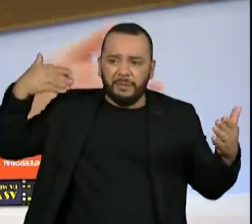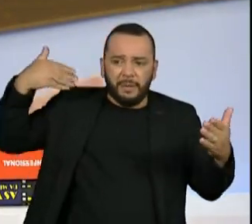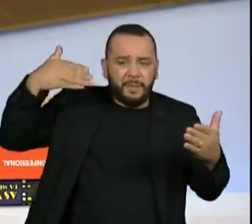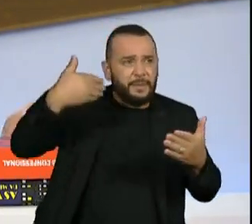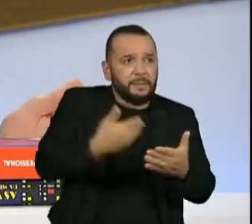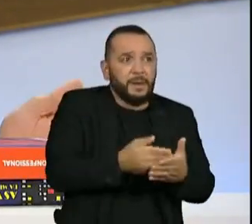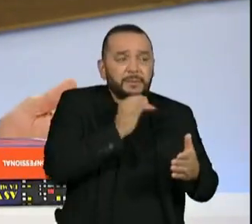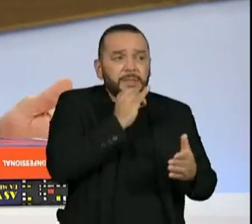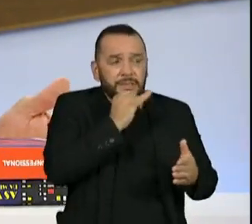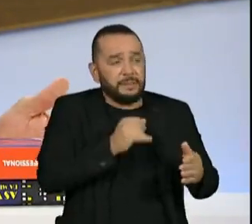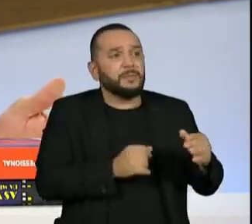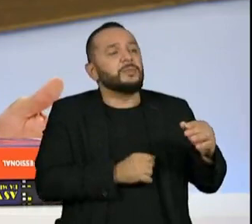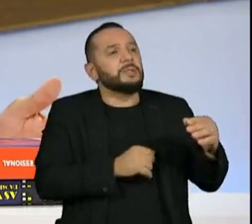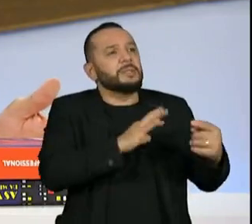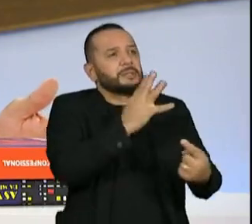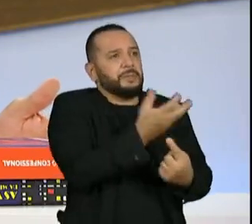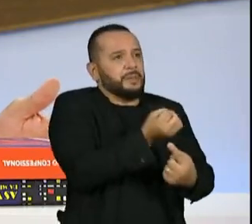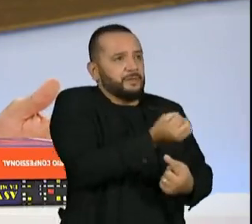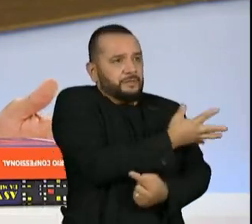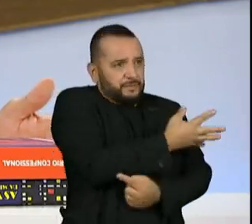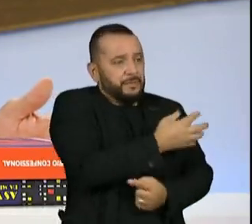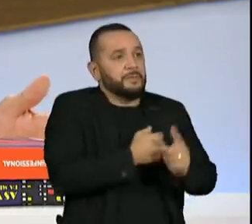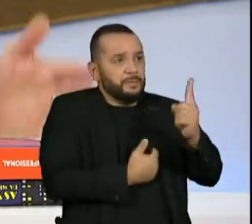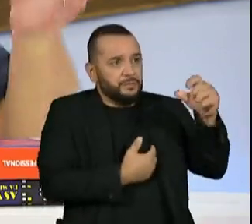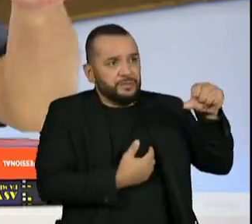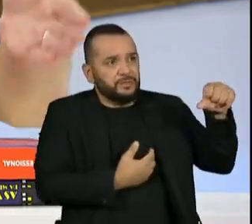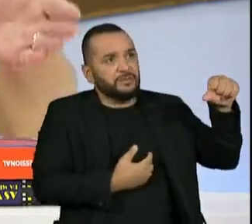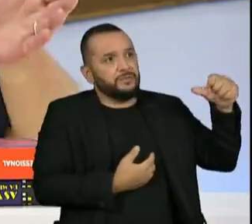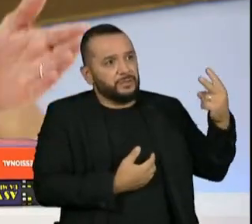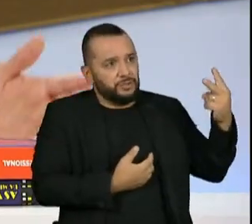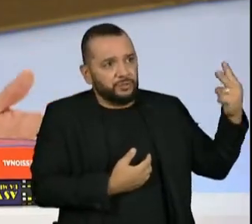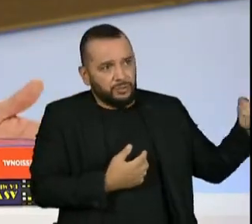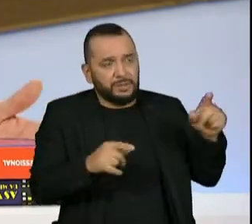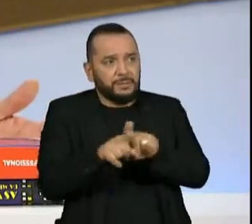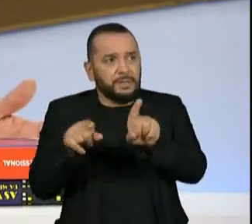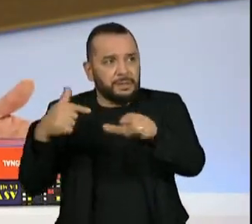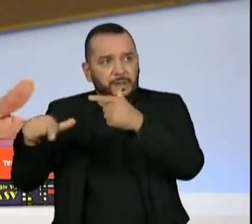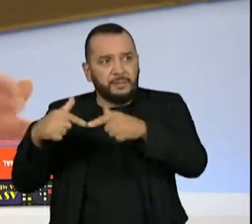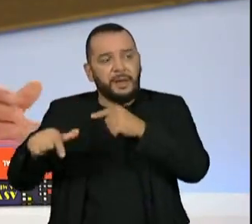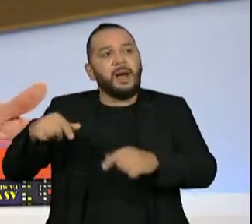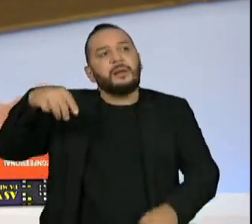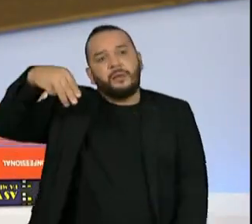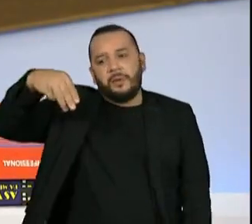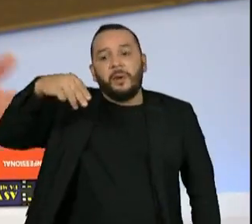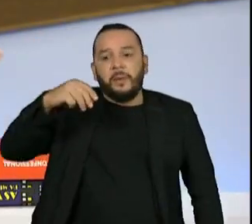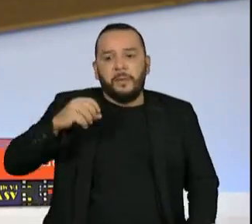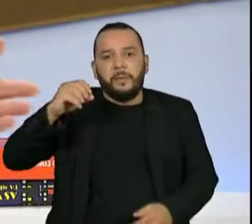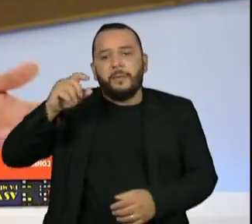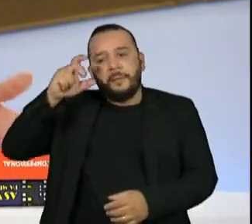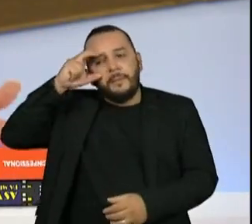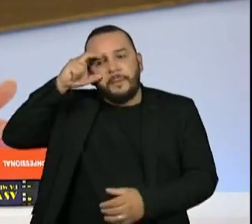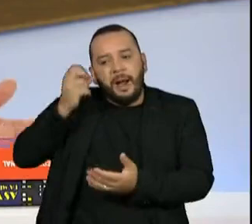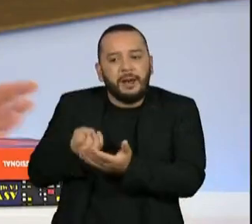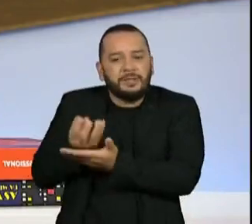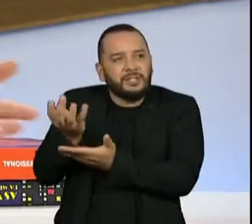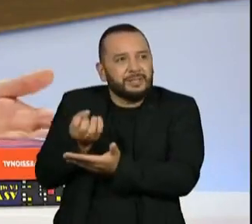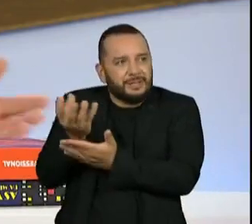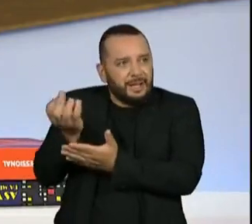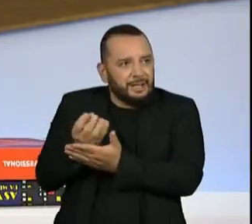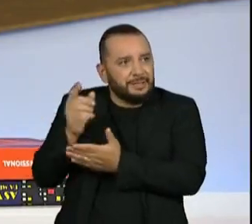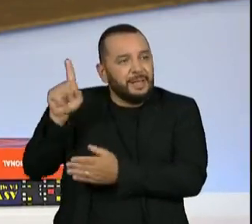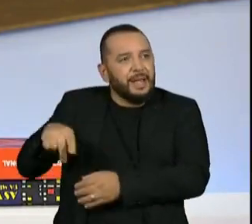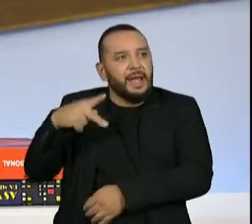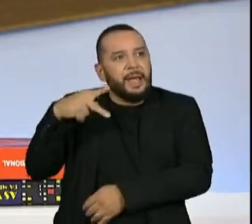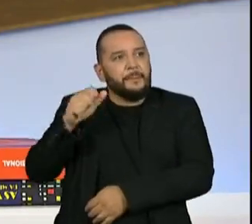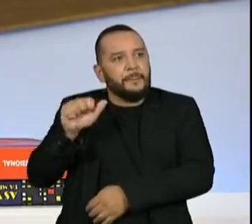transmissão entre a Semana de 22 e a obra posterior do Mário de Andrade. Você falou que o Mário de Andrade era parnasiano. No mesmo ano da semana sai o Paulicéia Desvairada,